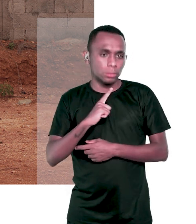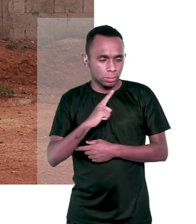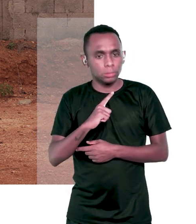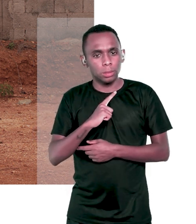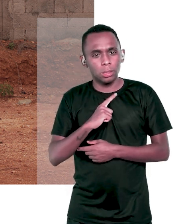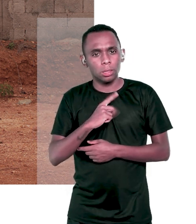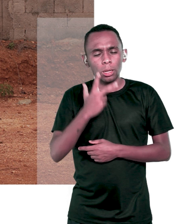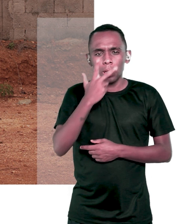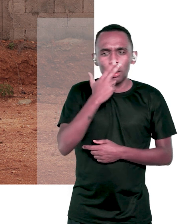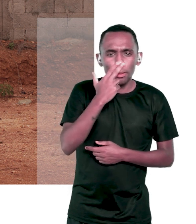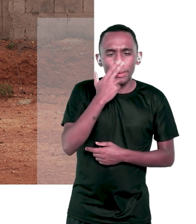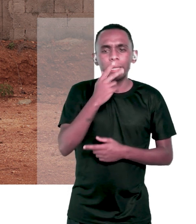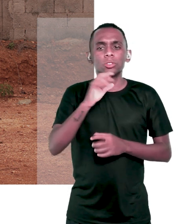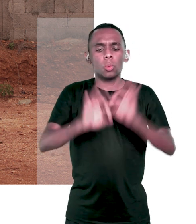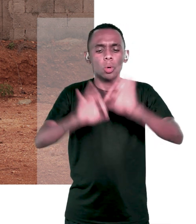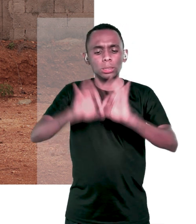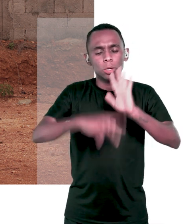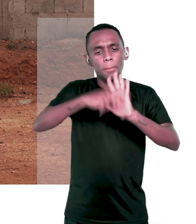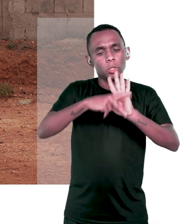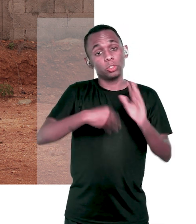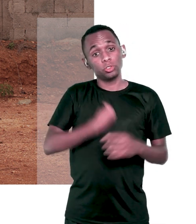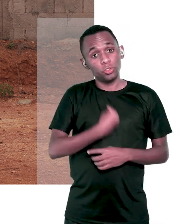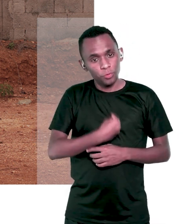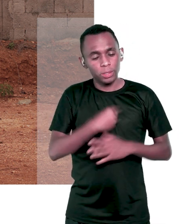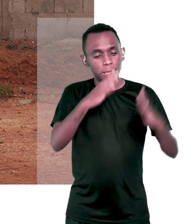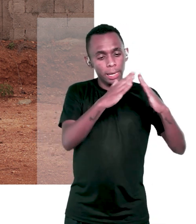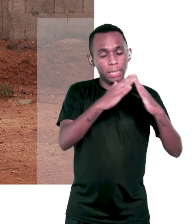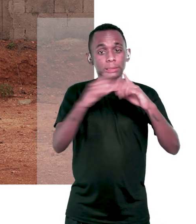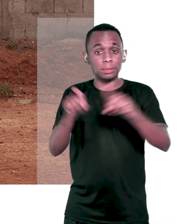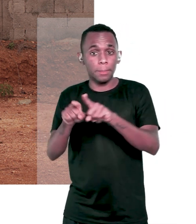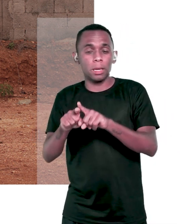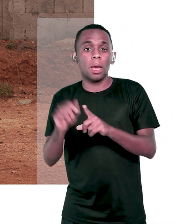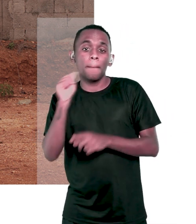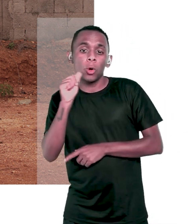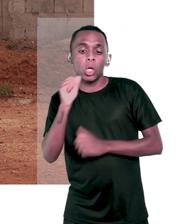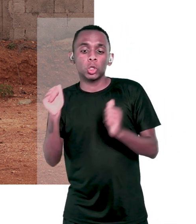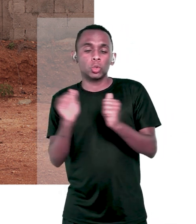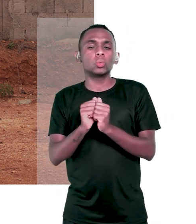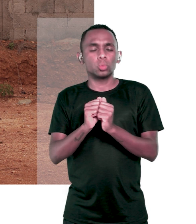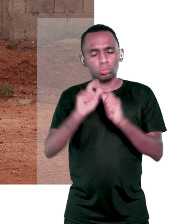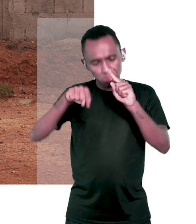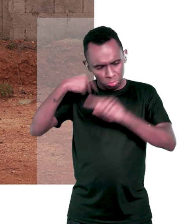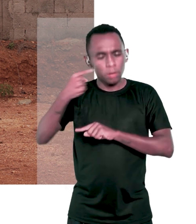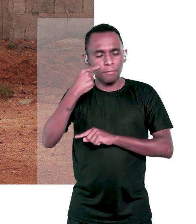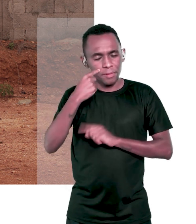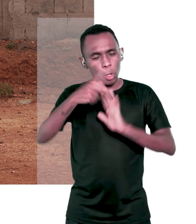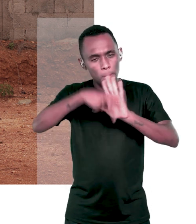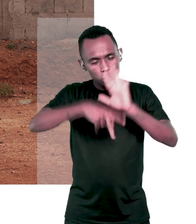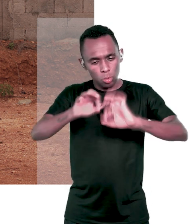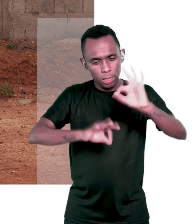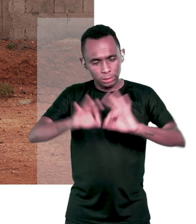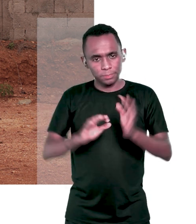fragilidade do corpo se manifesta no seu despojamento na sua completa nudez e a casa